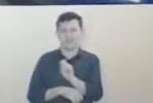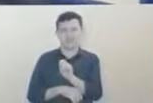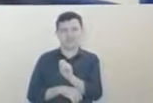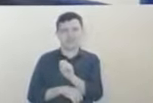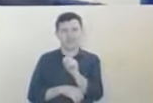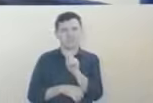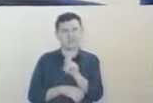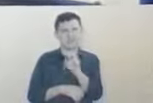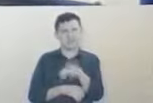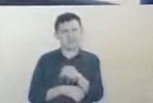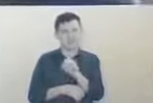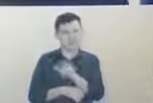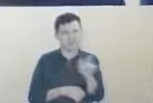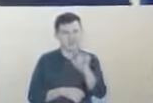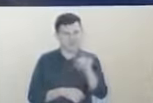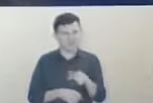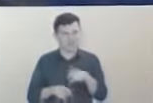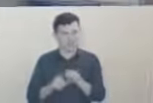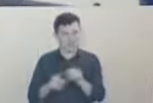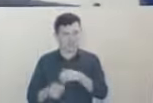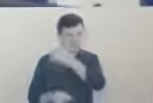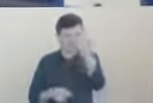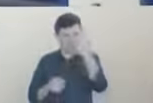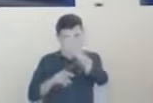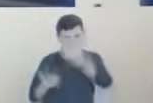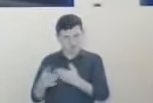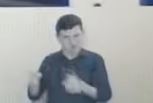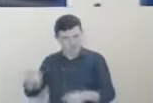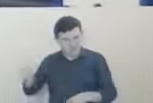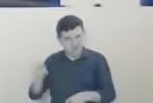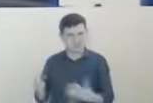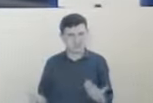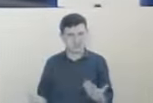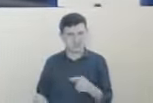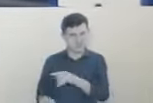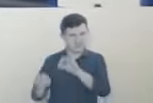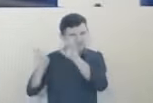são pessoas de confiança São pessoas que nós temos como provas